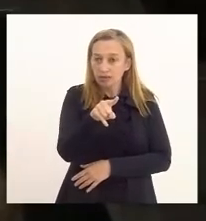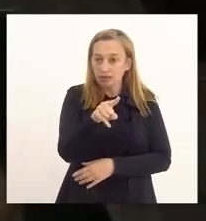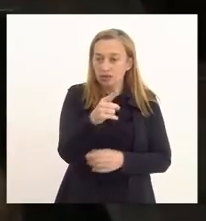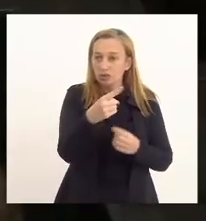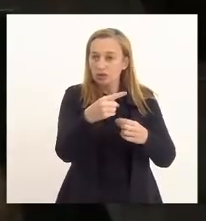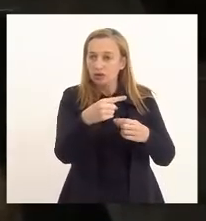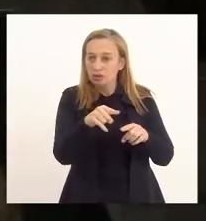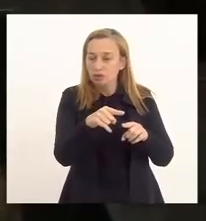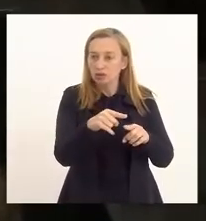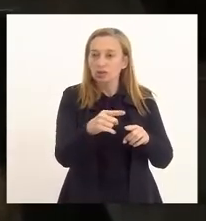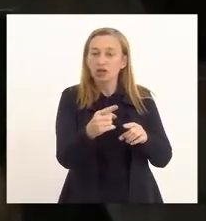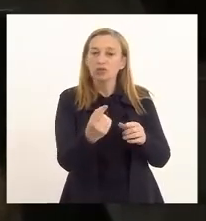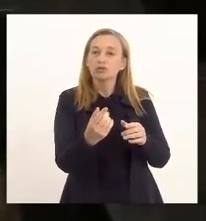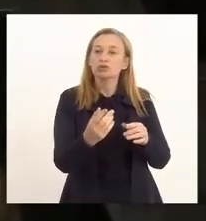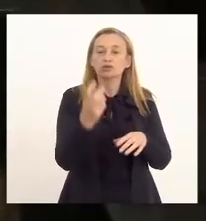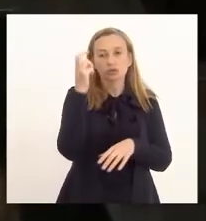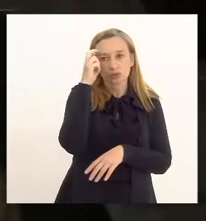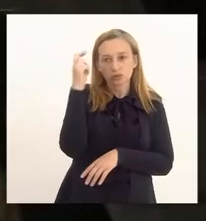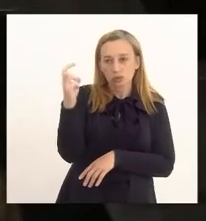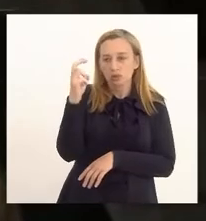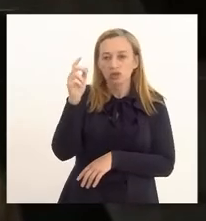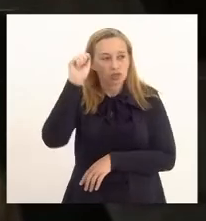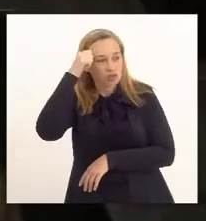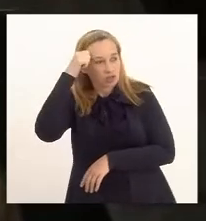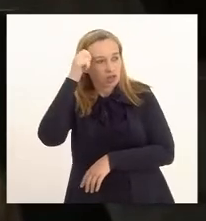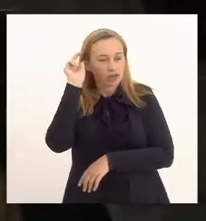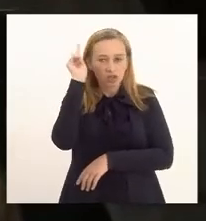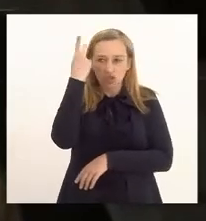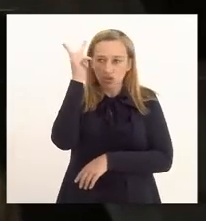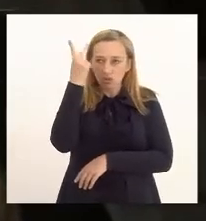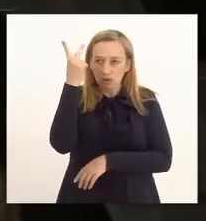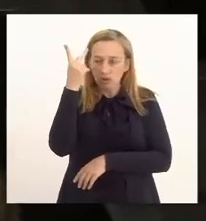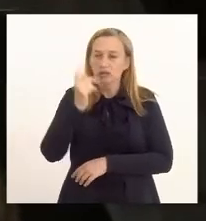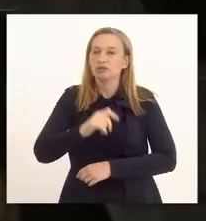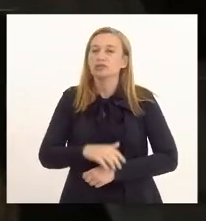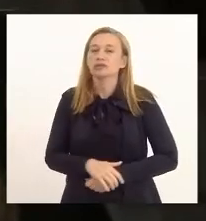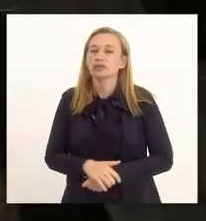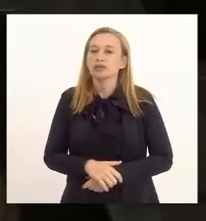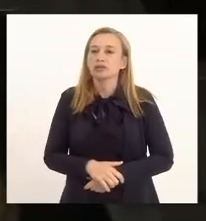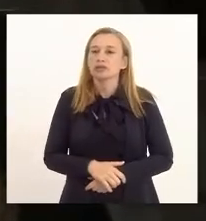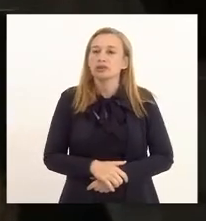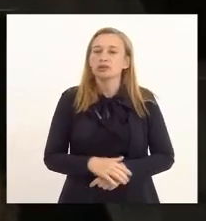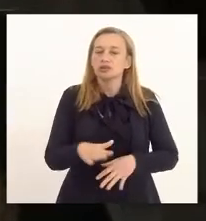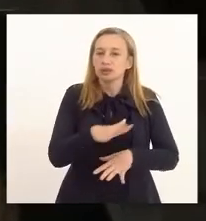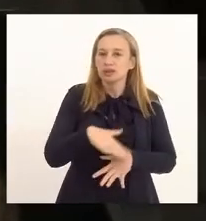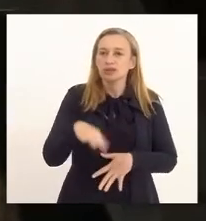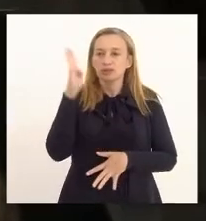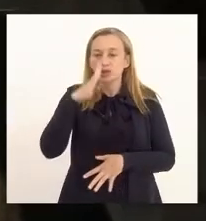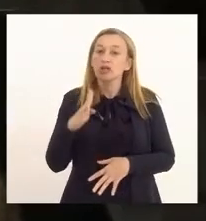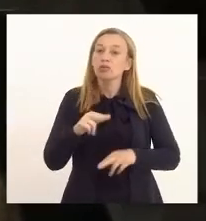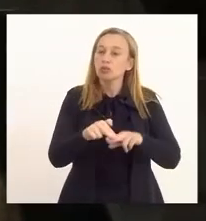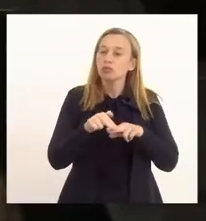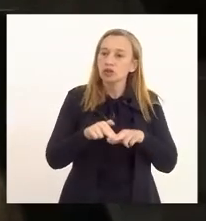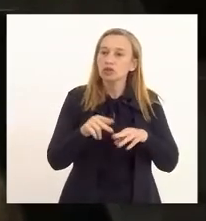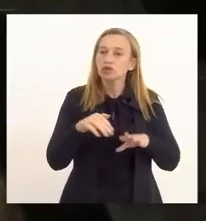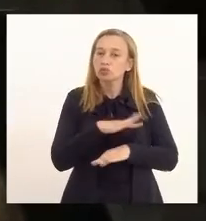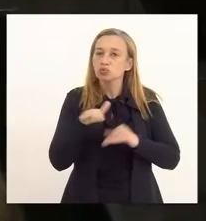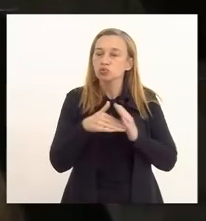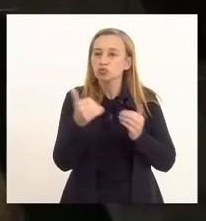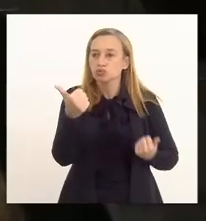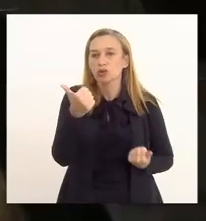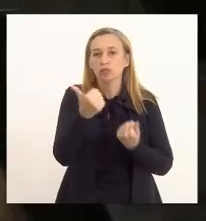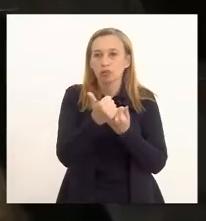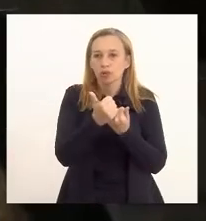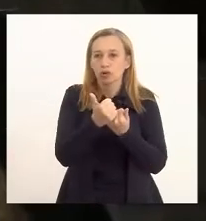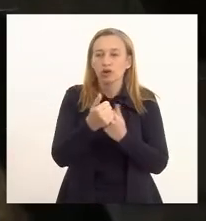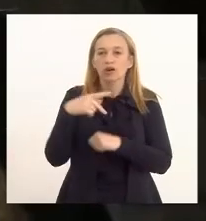desqualificação da cultura de África, da história e da cultura africanas e no território brasileiro. Por isso, todo apoio